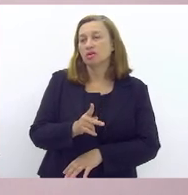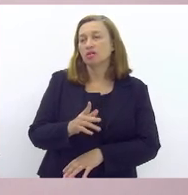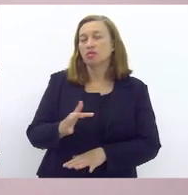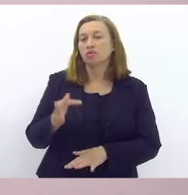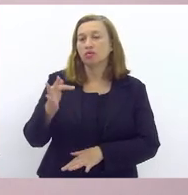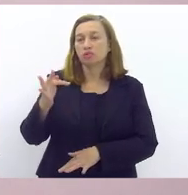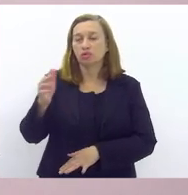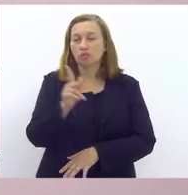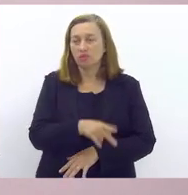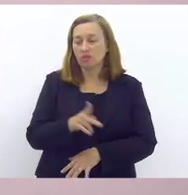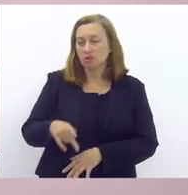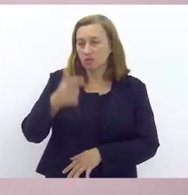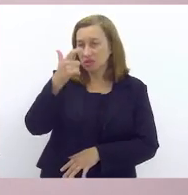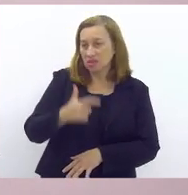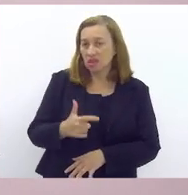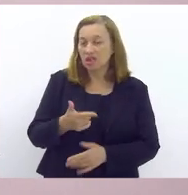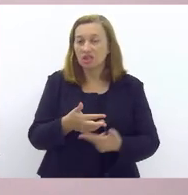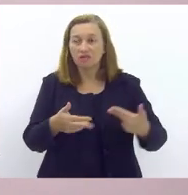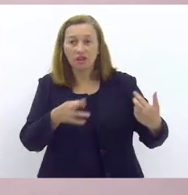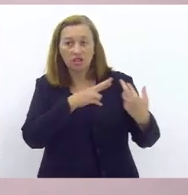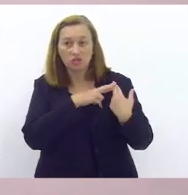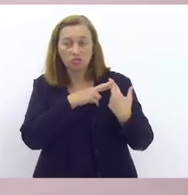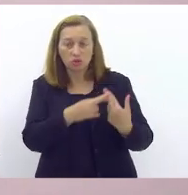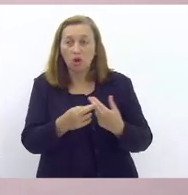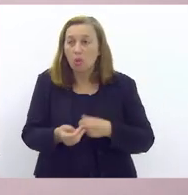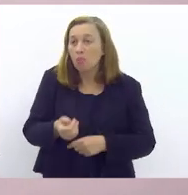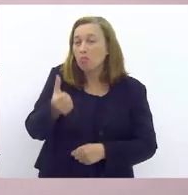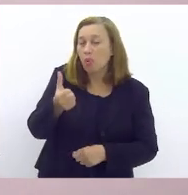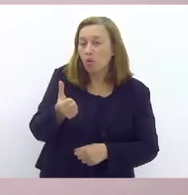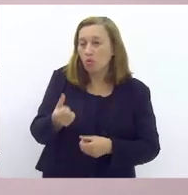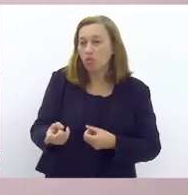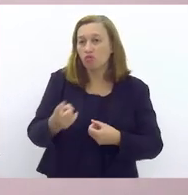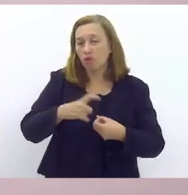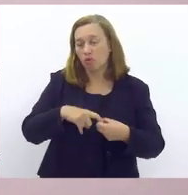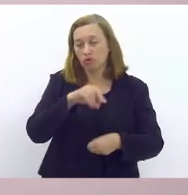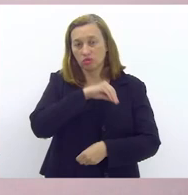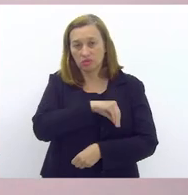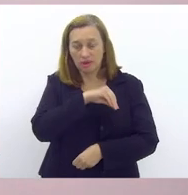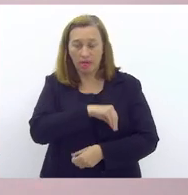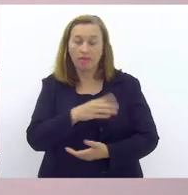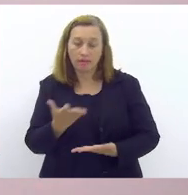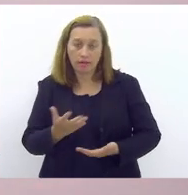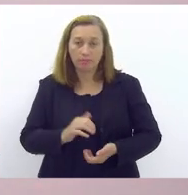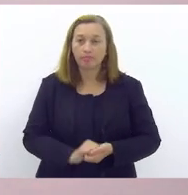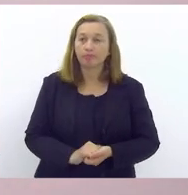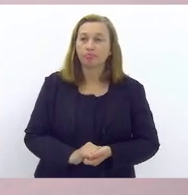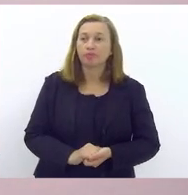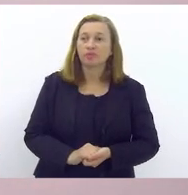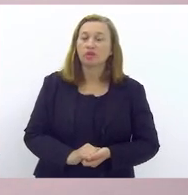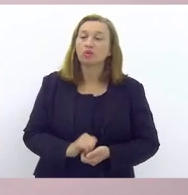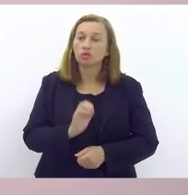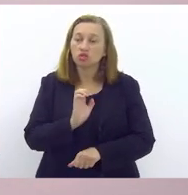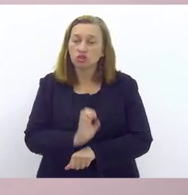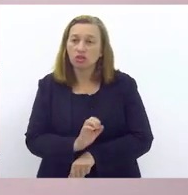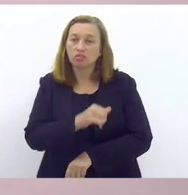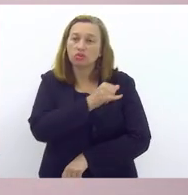e responsabilidades e de tão pouco retorno financeiro, né? O Estado do Rio de Janeiro,